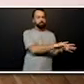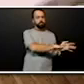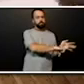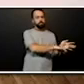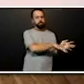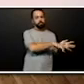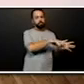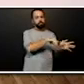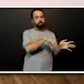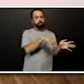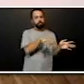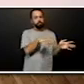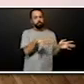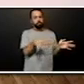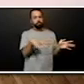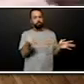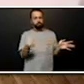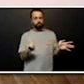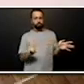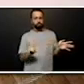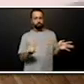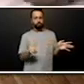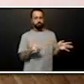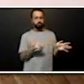0, ando 9.